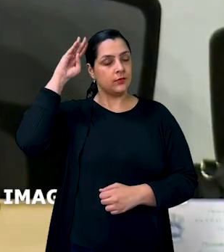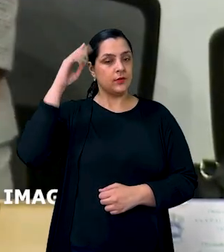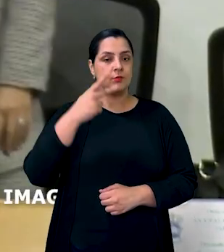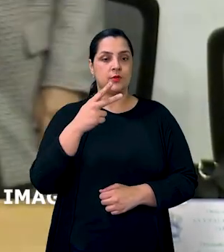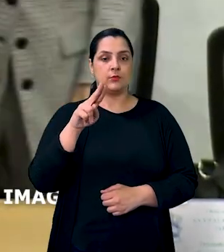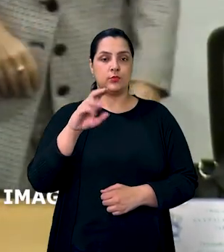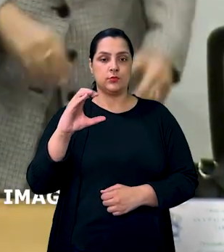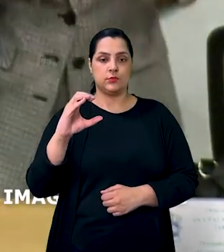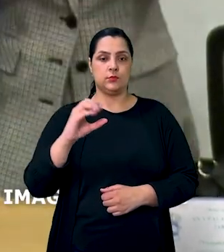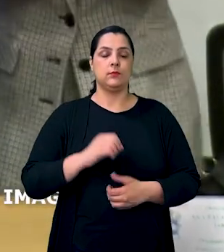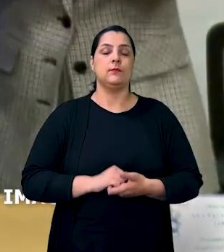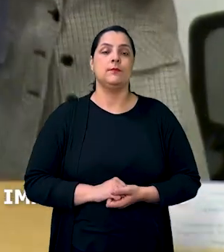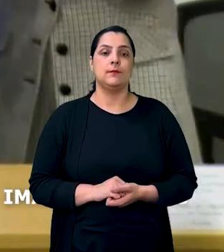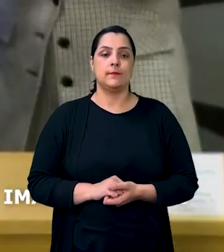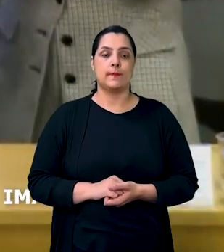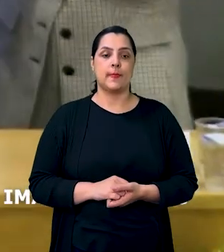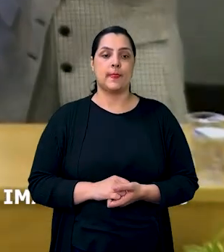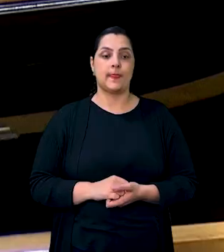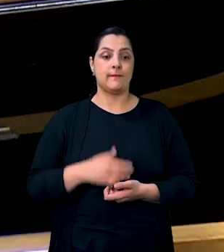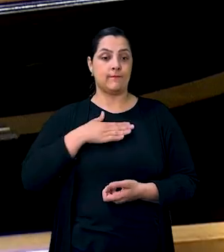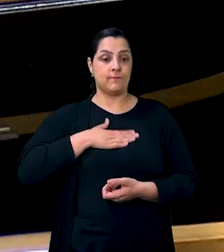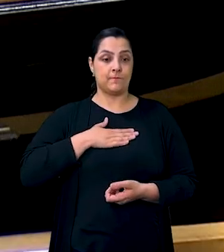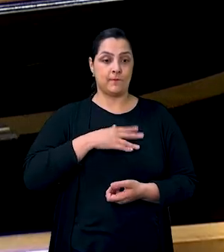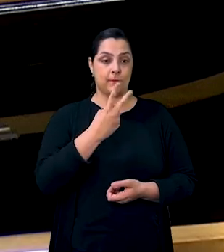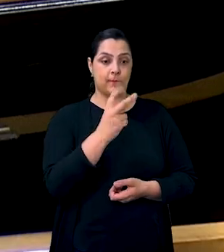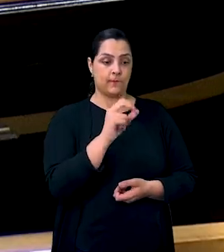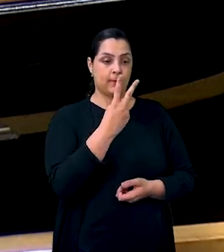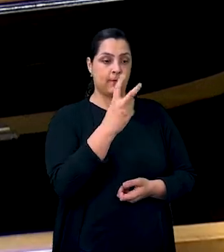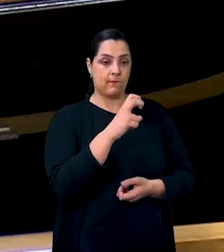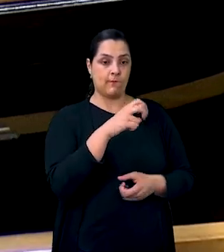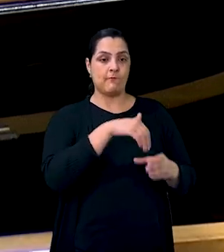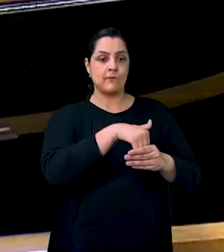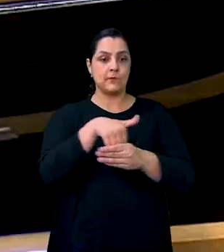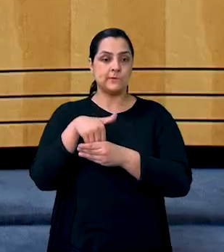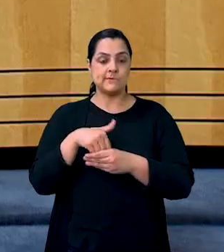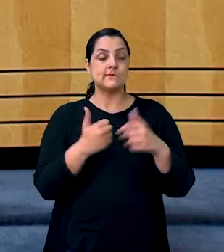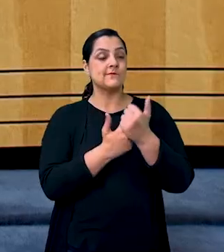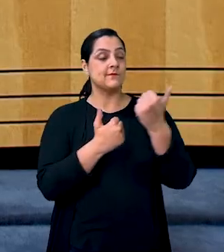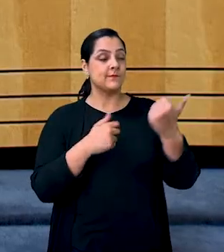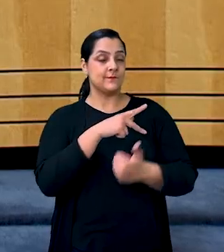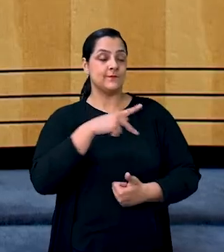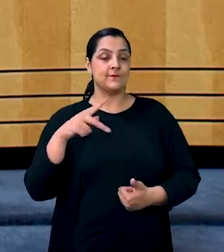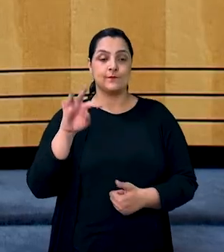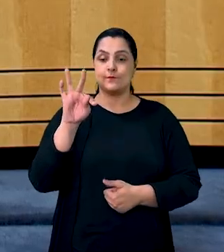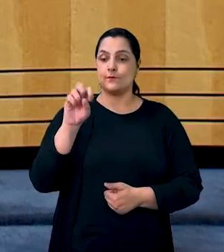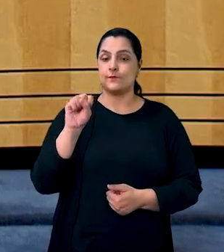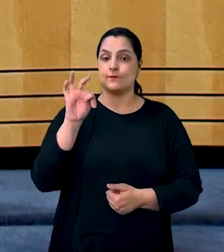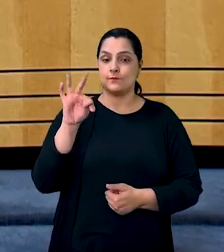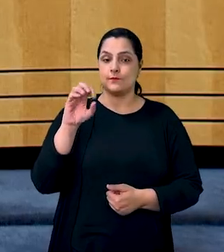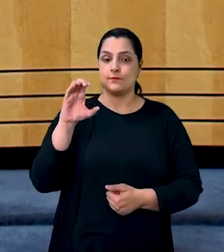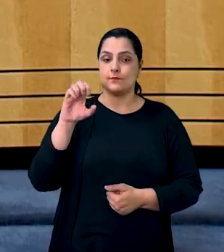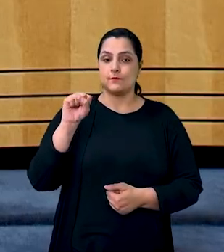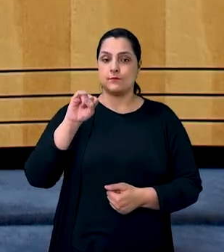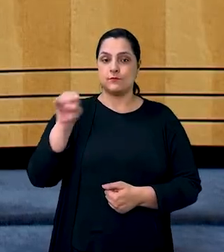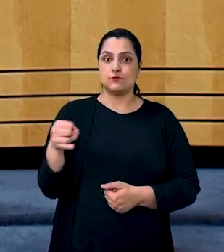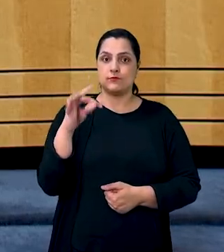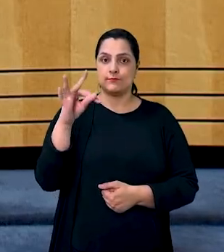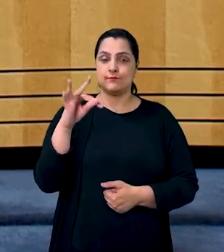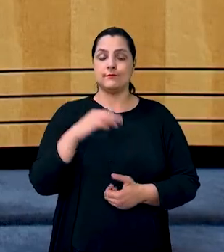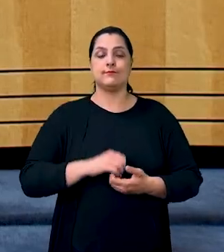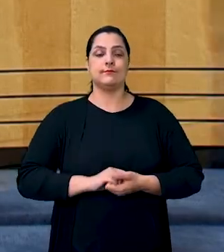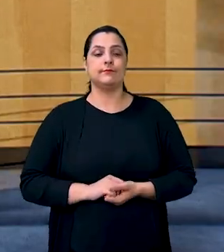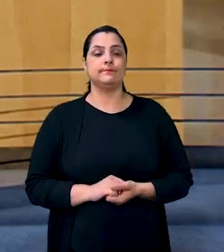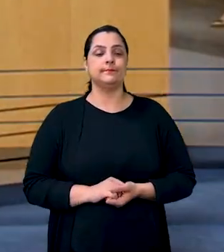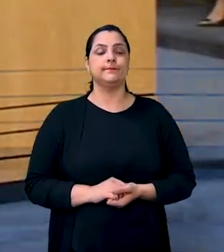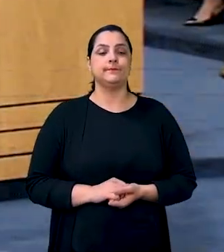Acadêmico da Pontifícia Universidade Católica. Em agosto de 2025, foi eleito vice-presidente do TST e